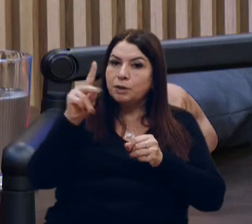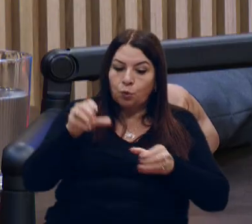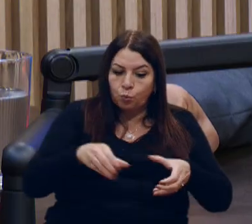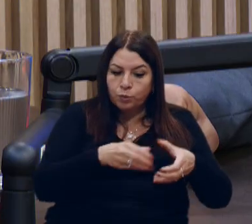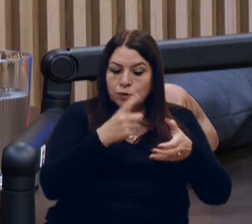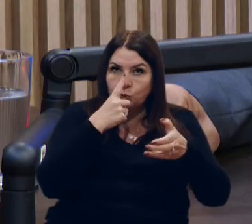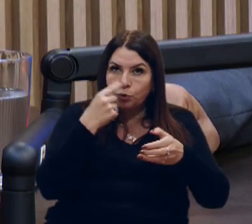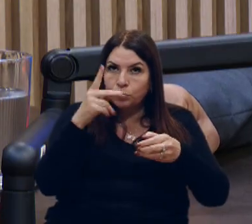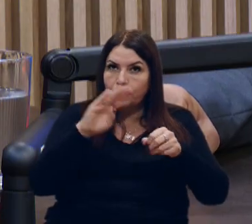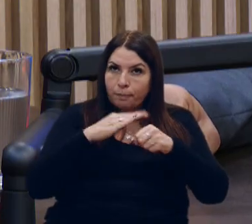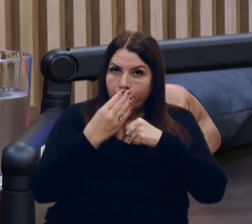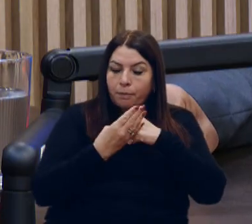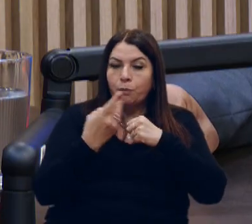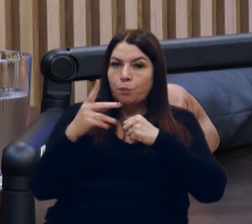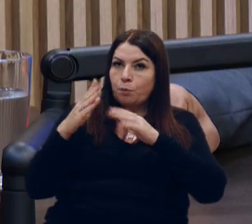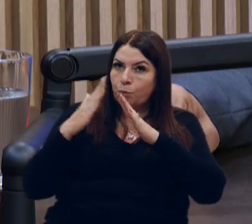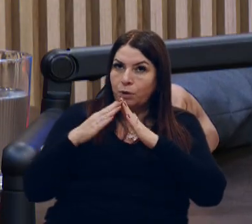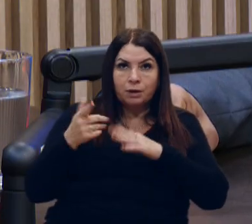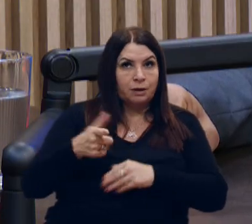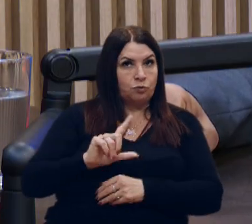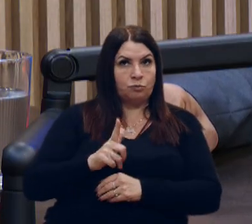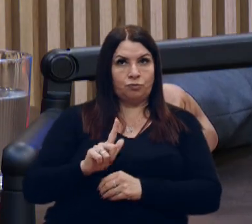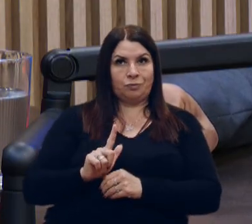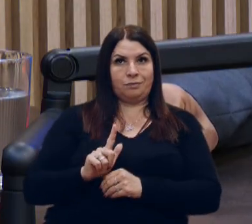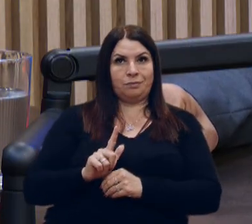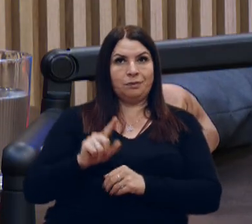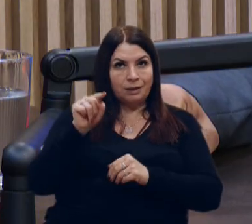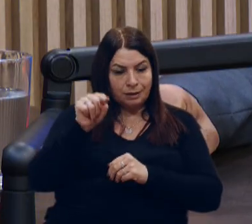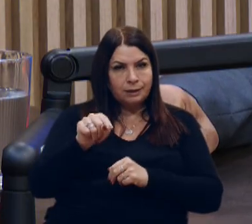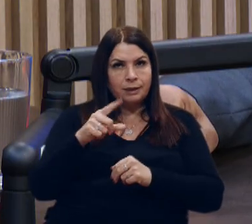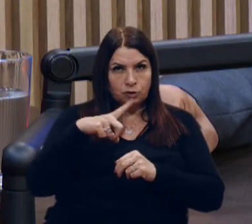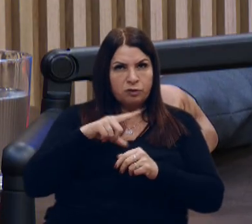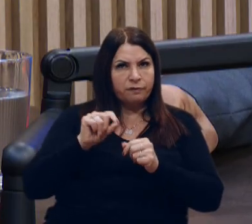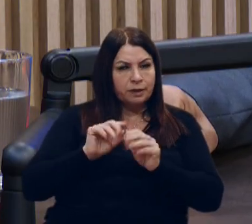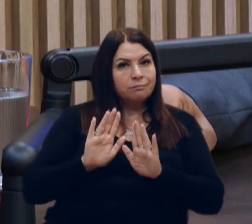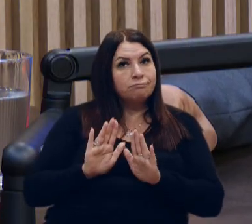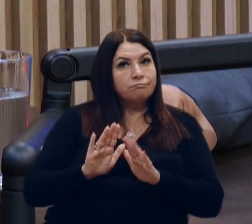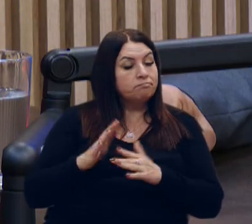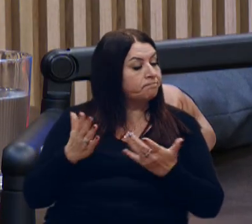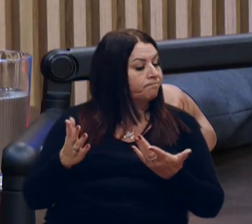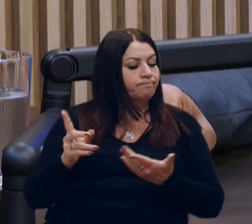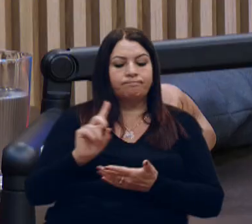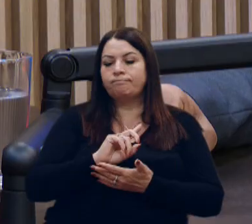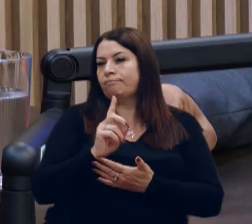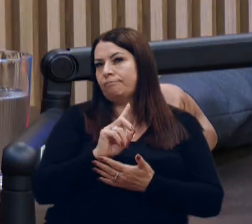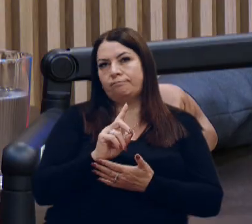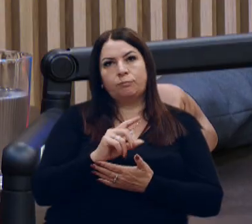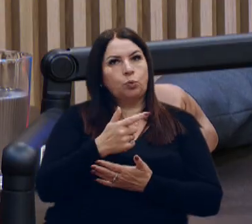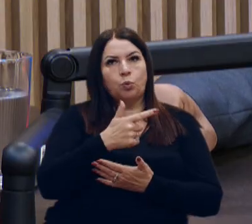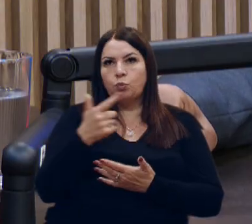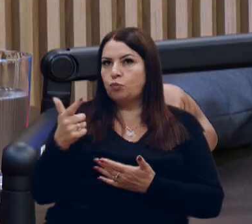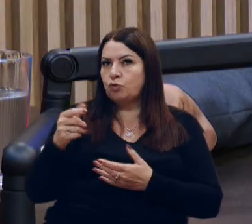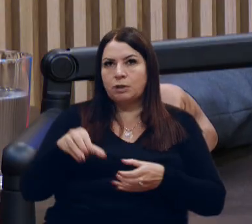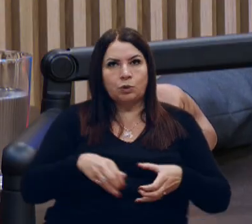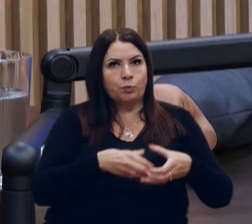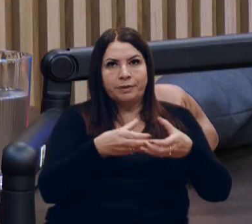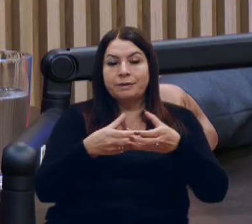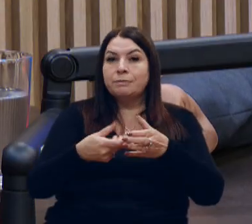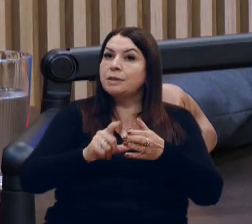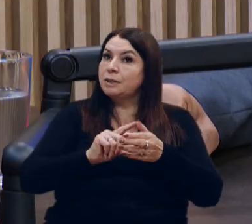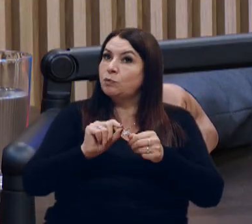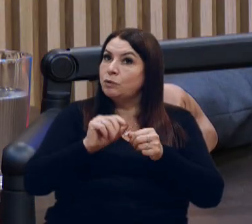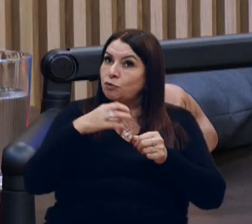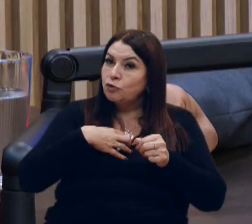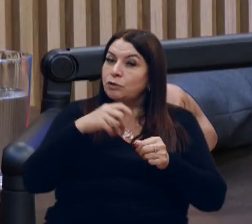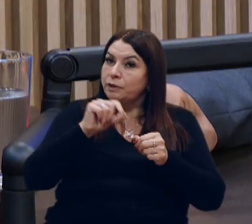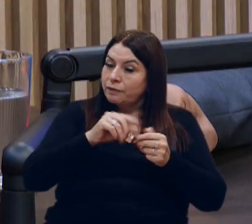lá no teu bairro, na tua casa, que antes não tinha, tá? Estaria sendo feito? Não. Você não teria o saneamento andando do jeito